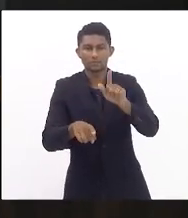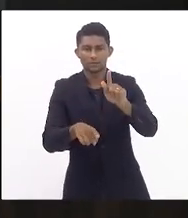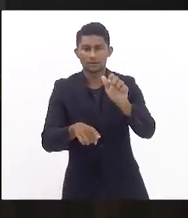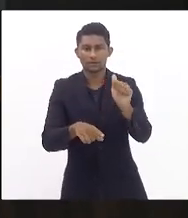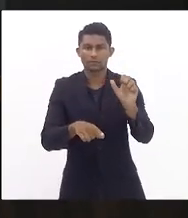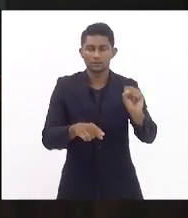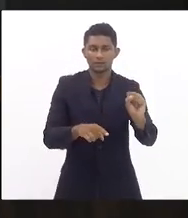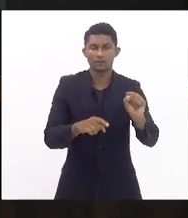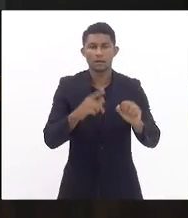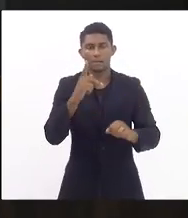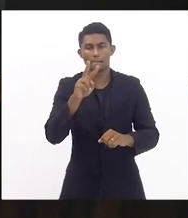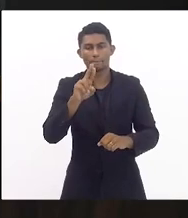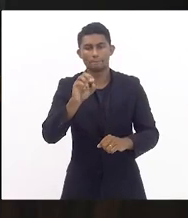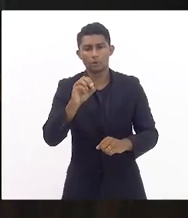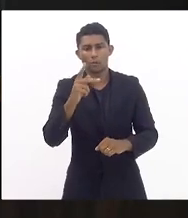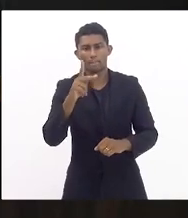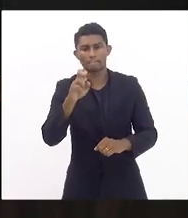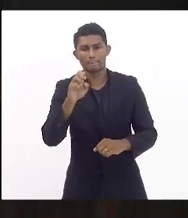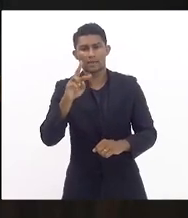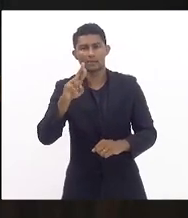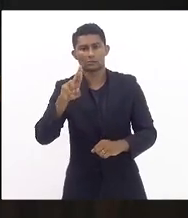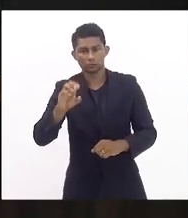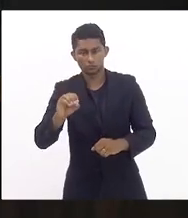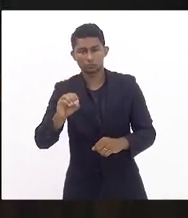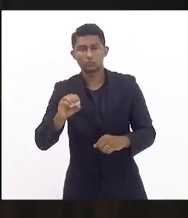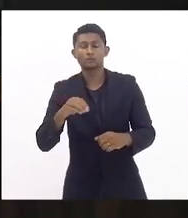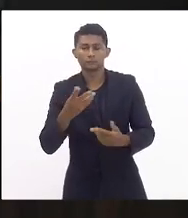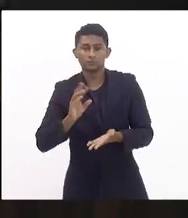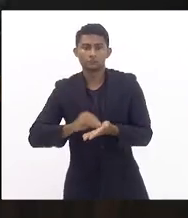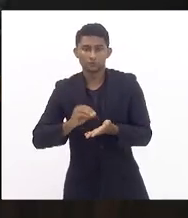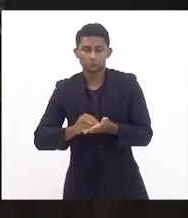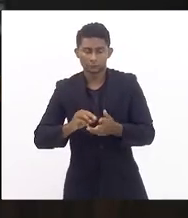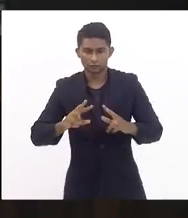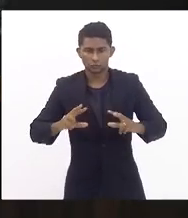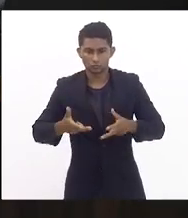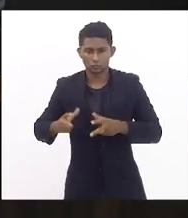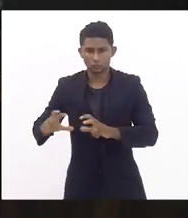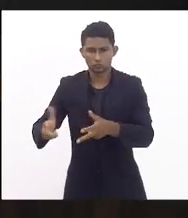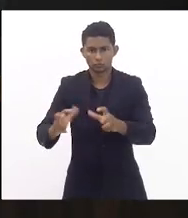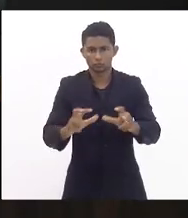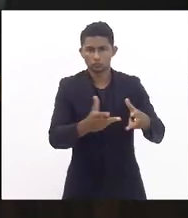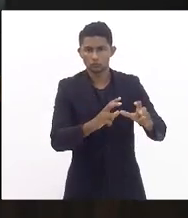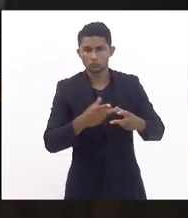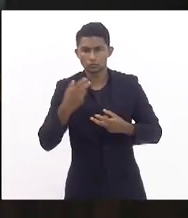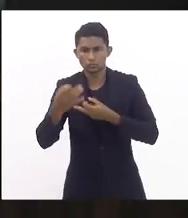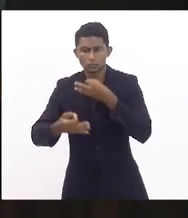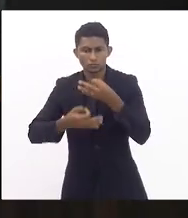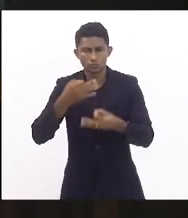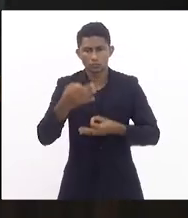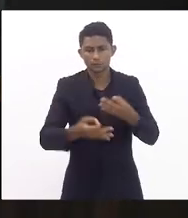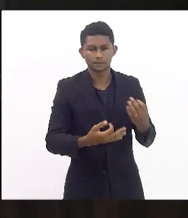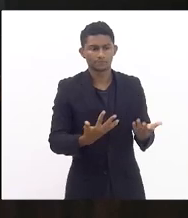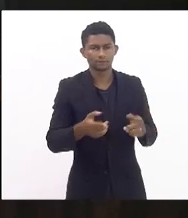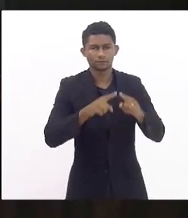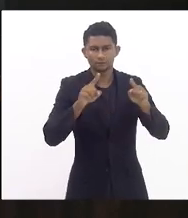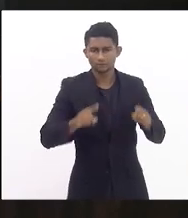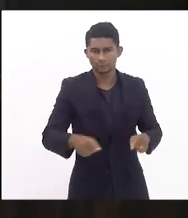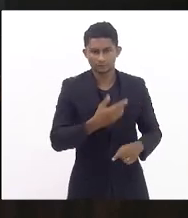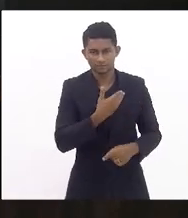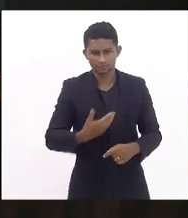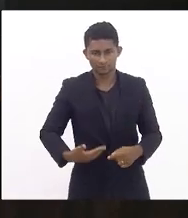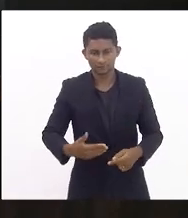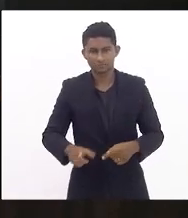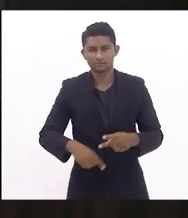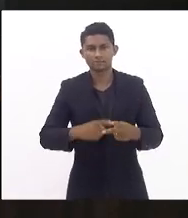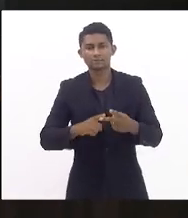Propetro e da Outras Providências. Pendente de pareceres das comissões de Constituição, Justiça, Minas e Energia, Servidores Públicos, Assuntos Municipais, Desenvolvimento